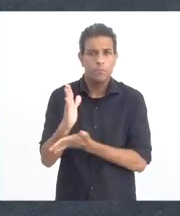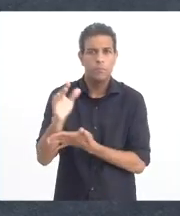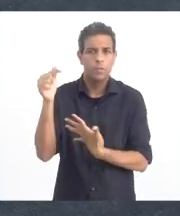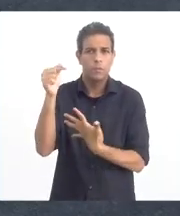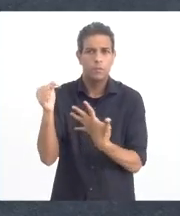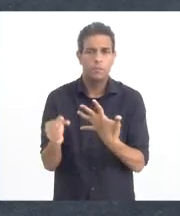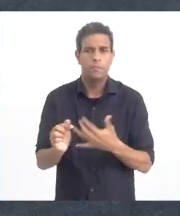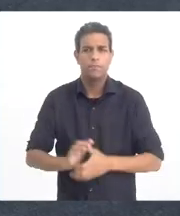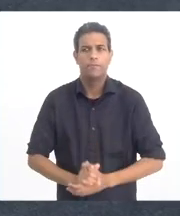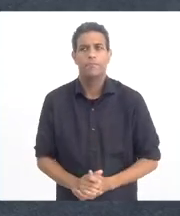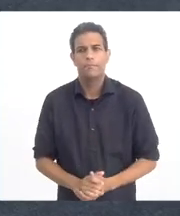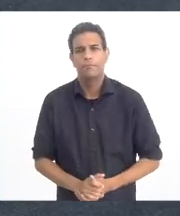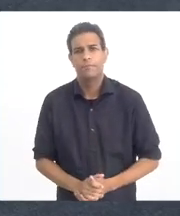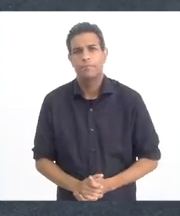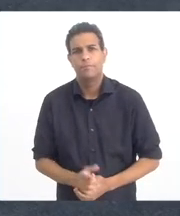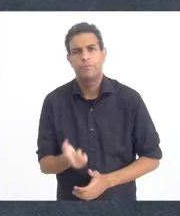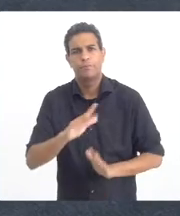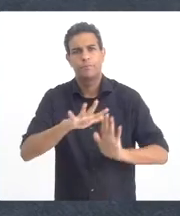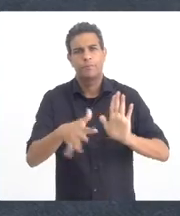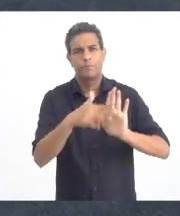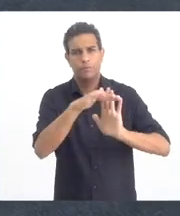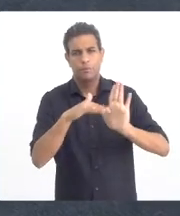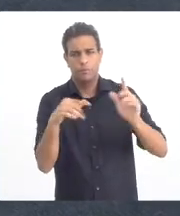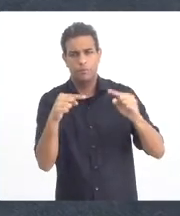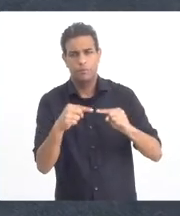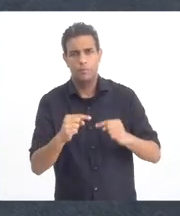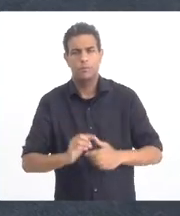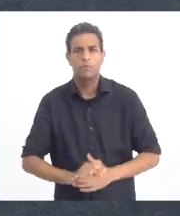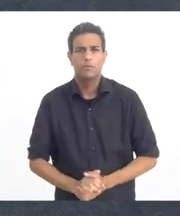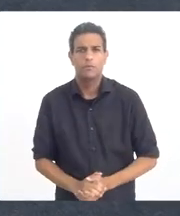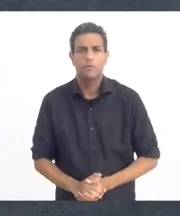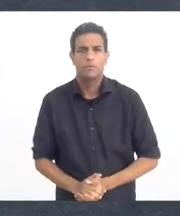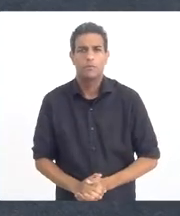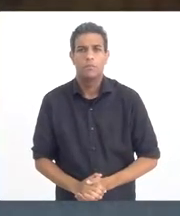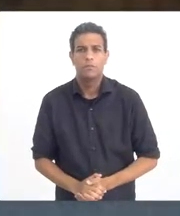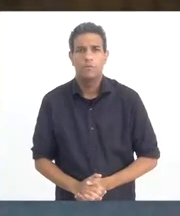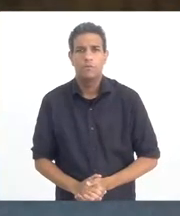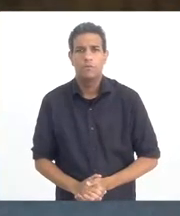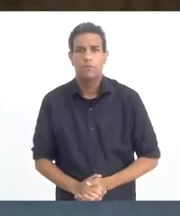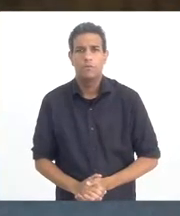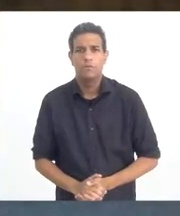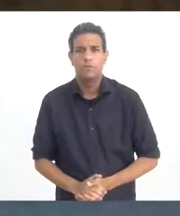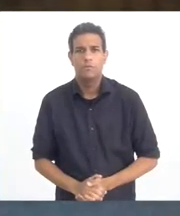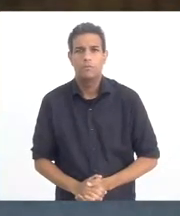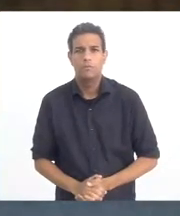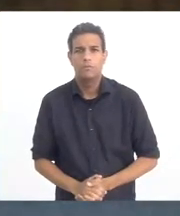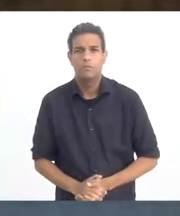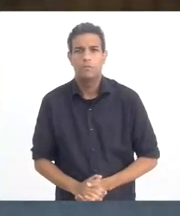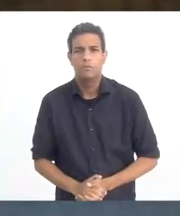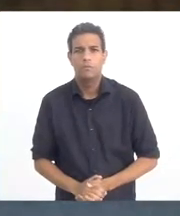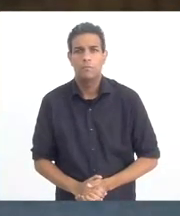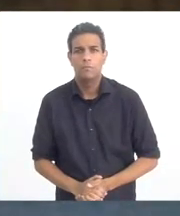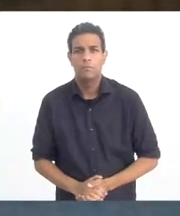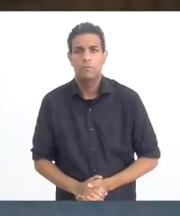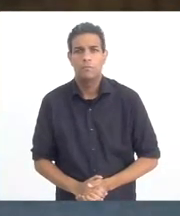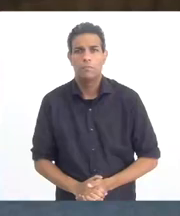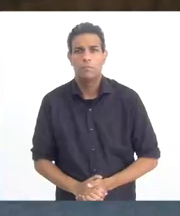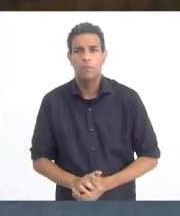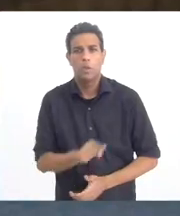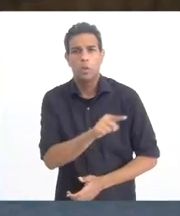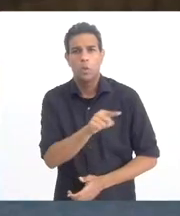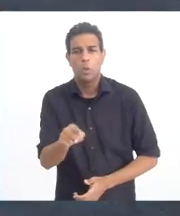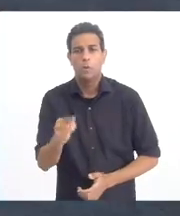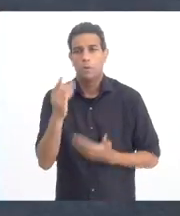É essa a planilha? Sim, senhor. Okay. Para concluir, eu já... Então, é importantíssimo,